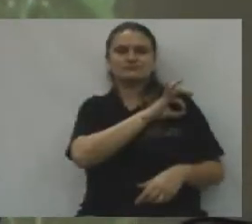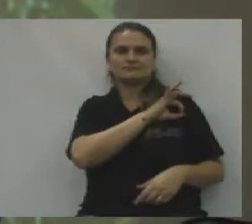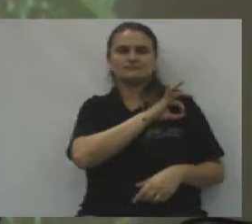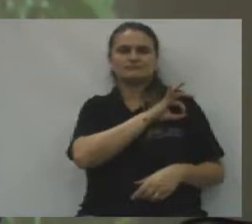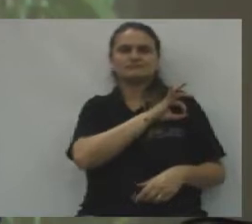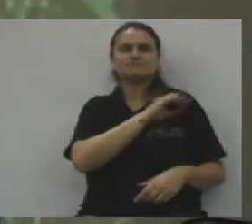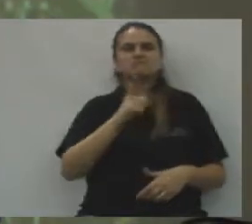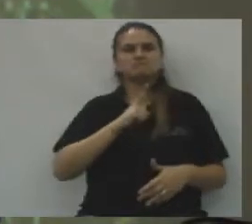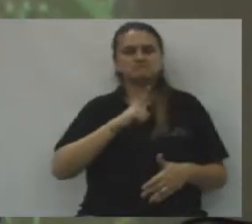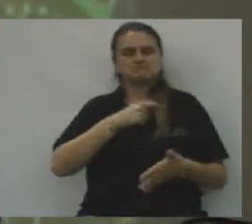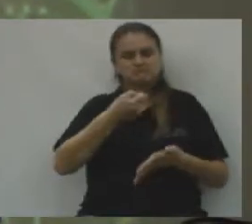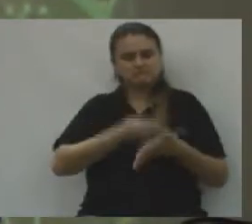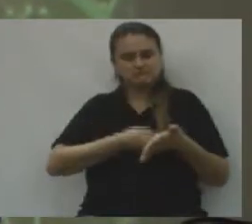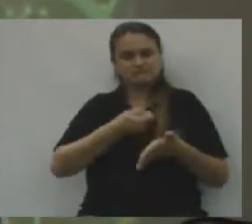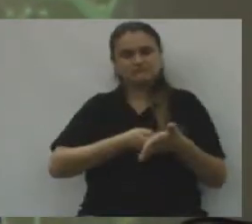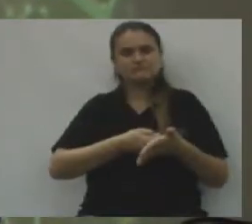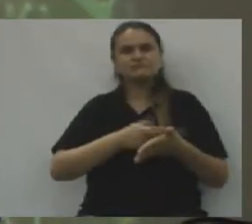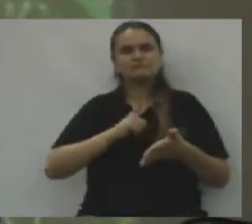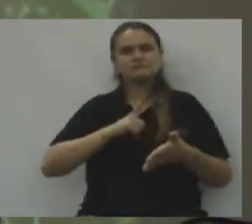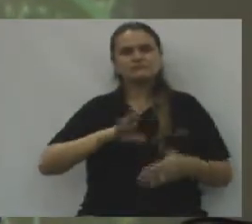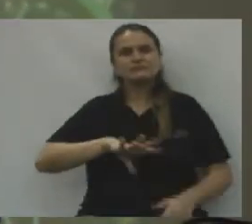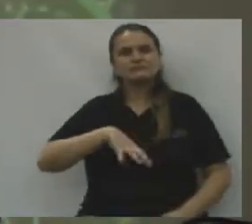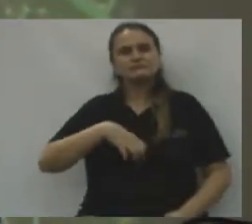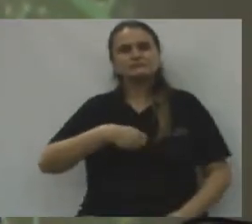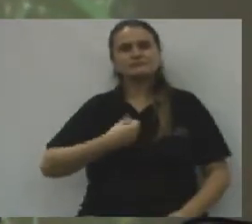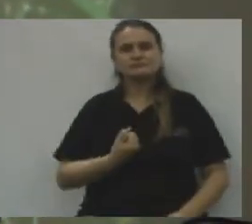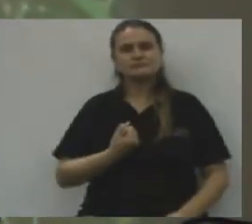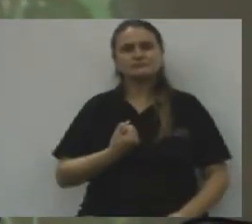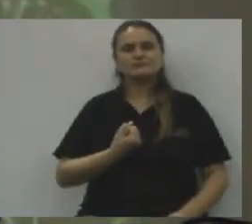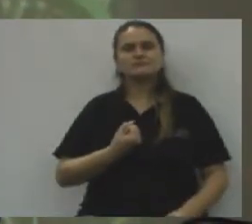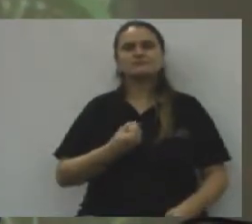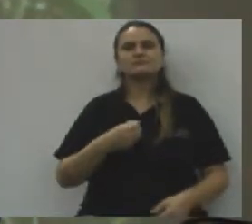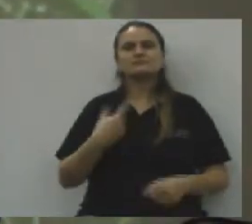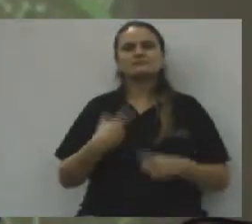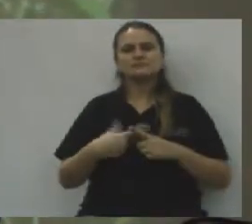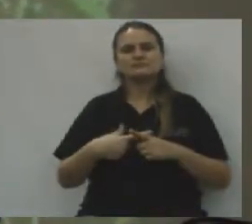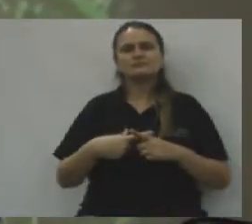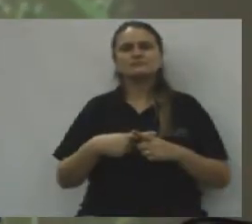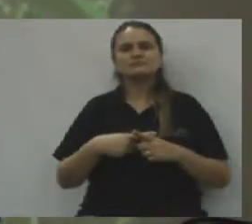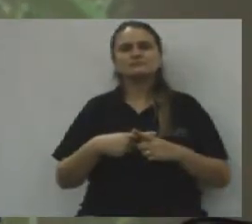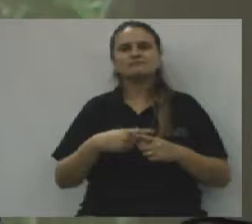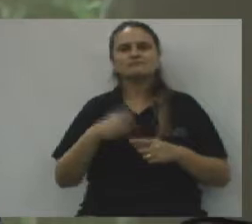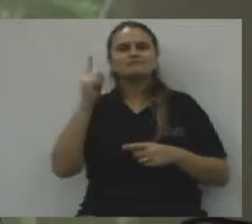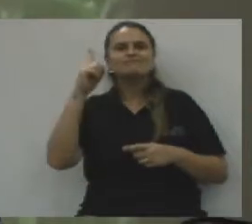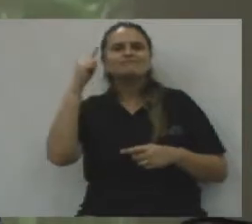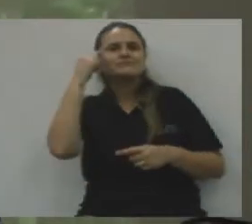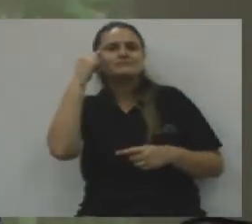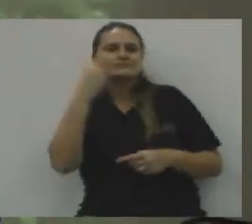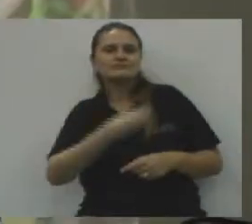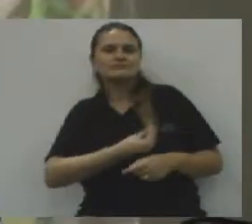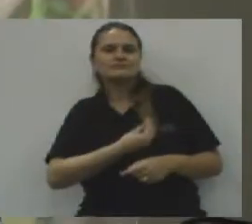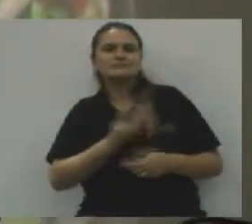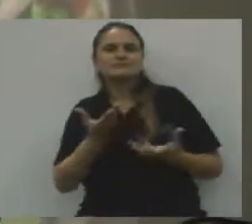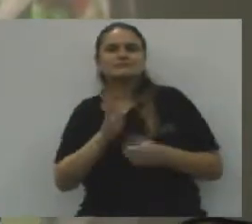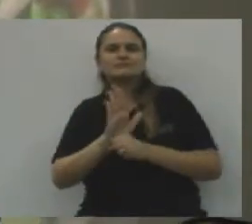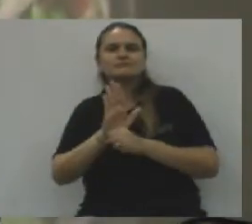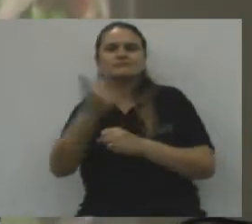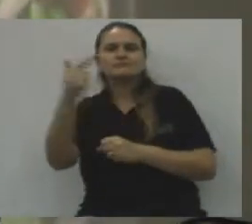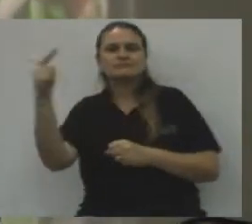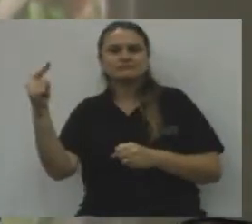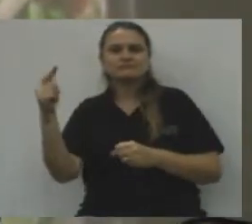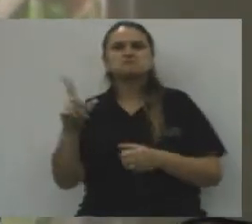policiais eles abrem mão assim do bem tutelado mais importante que é a vida, em detrimento da vida dos outros, né? Uma